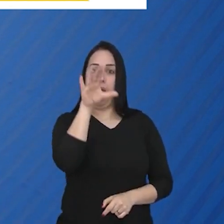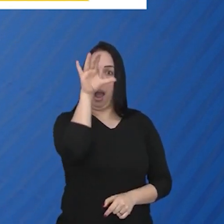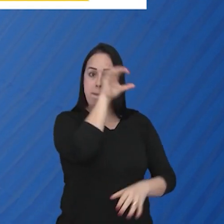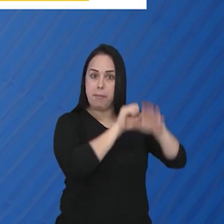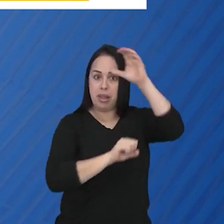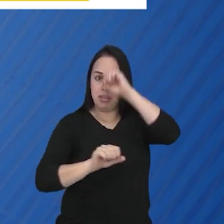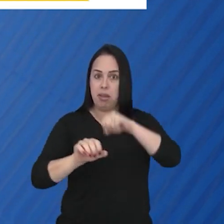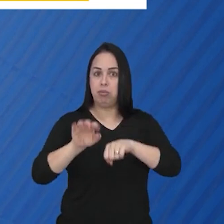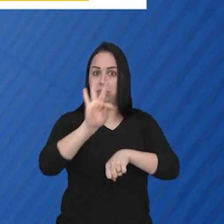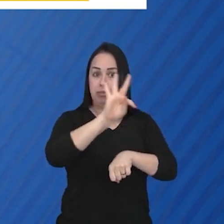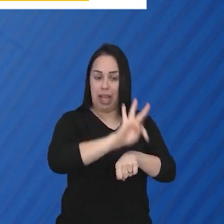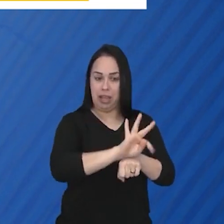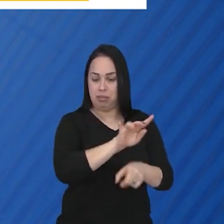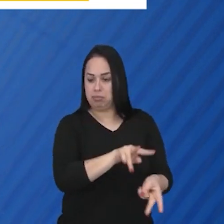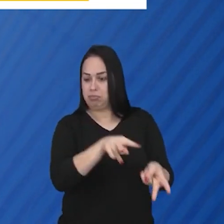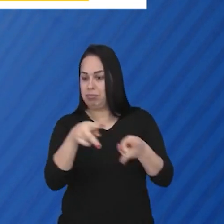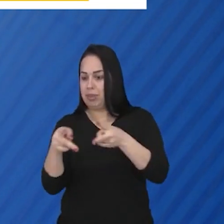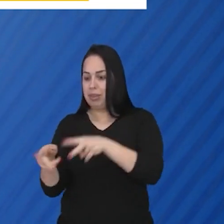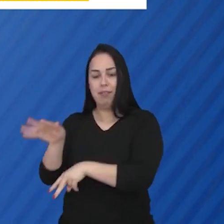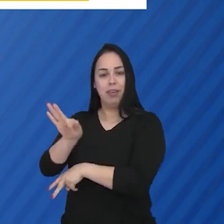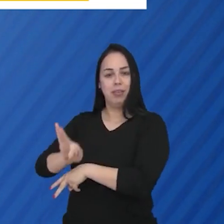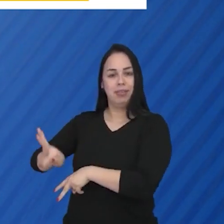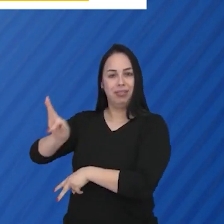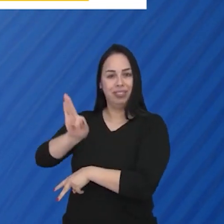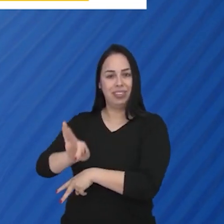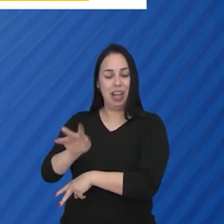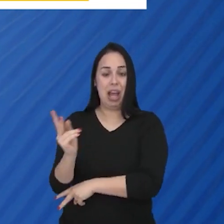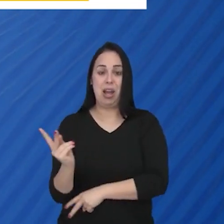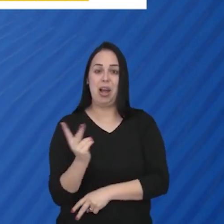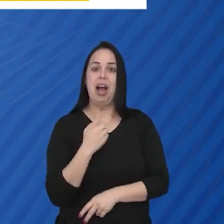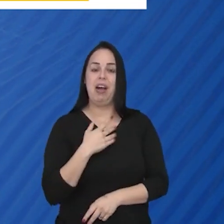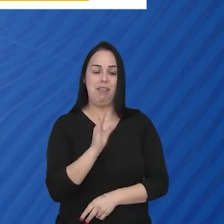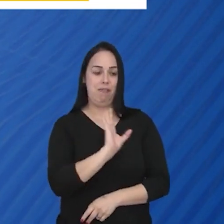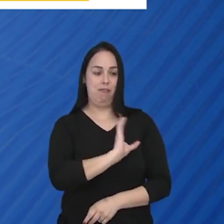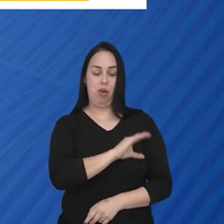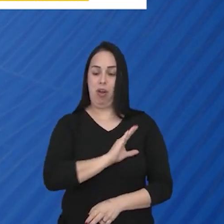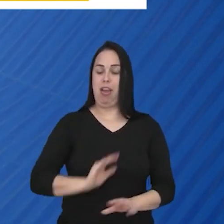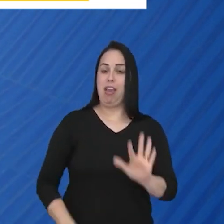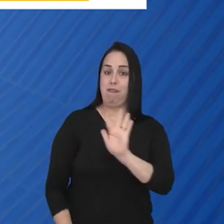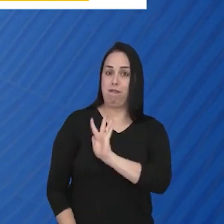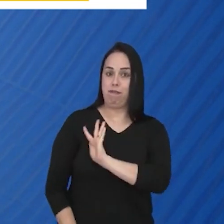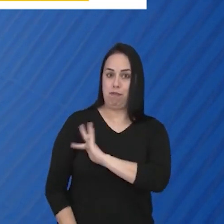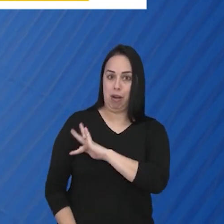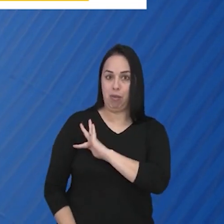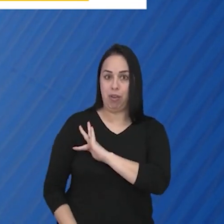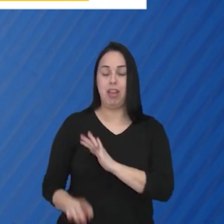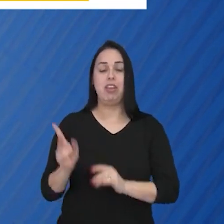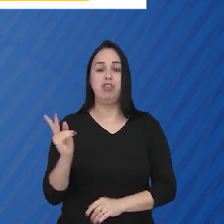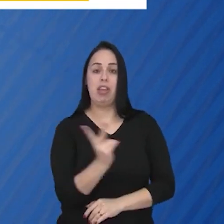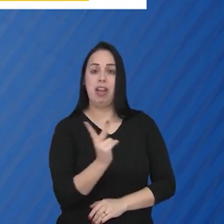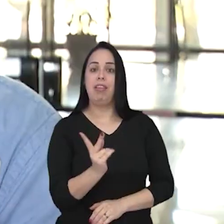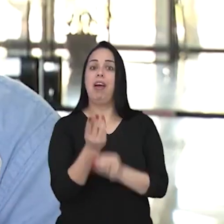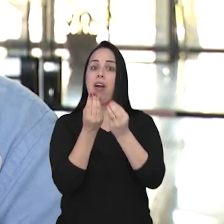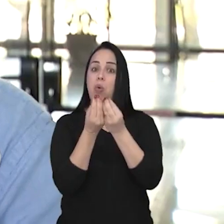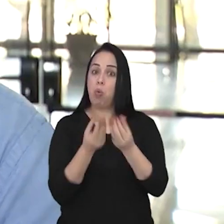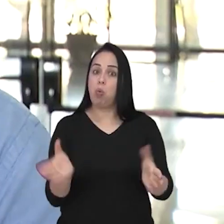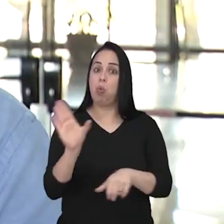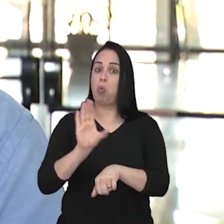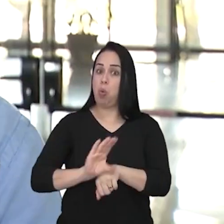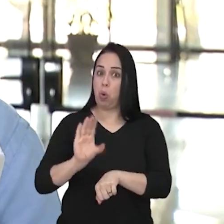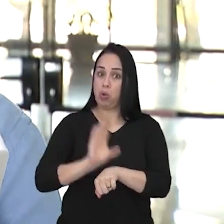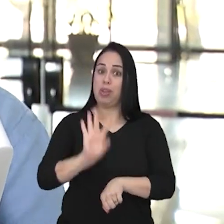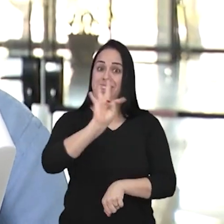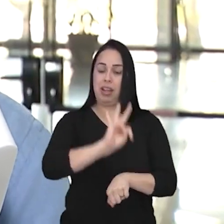no aprendizado profissional, tendo em vista que as instituições já oferecem programas de aprendizagem. Isso para os